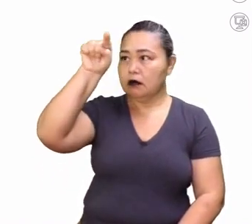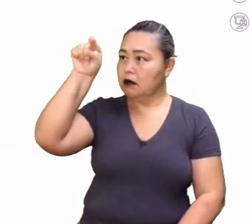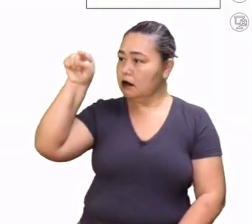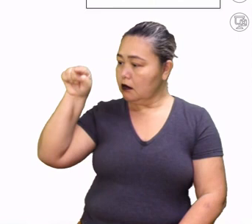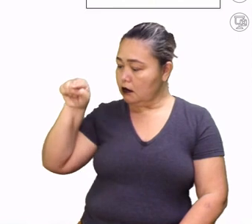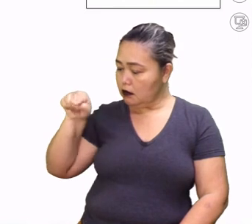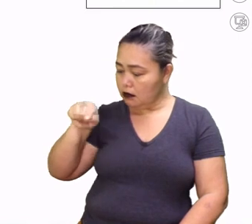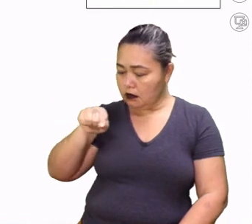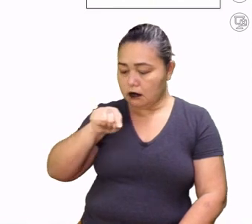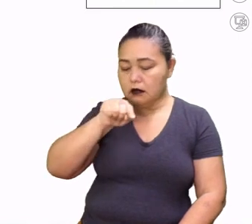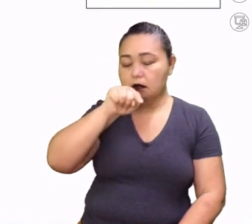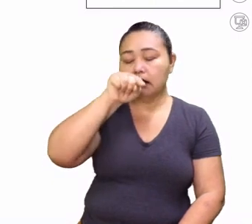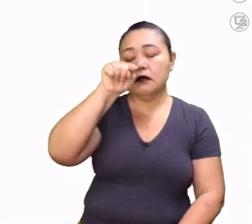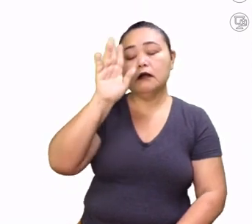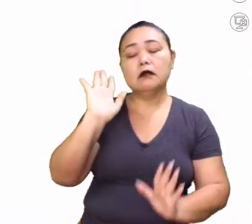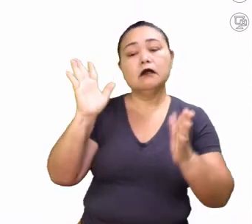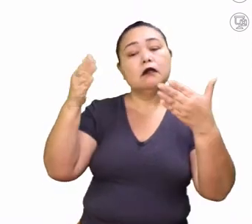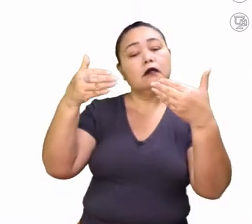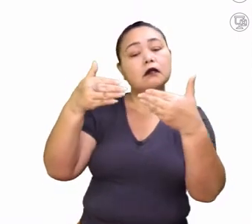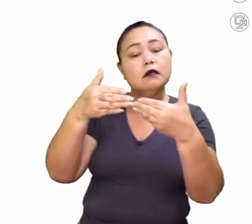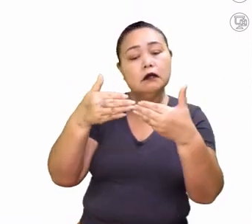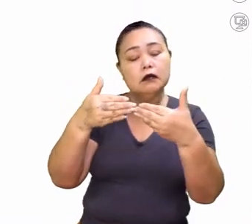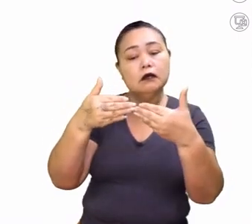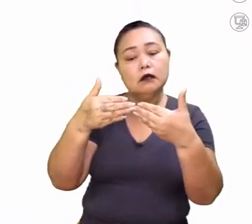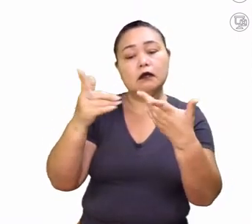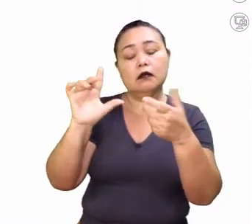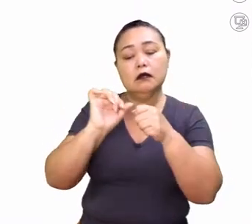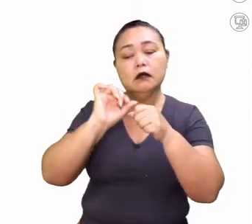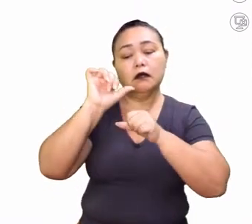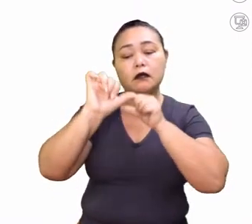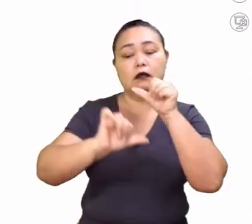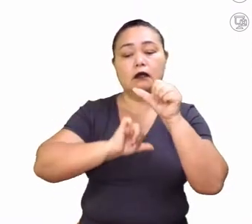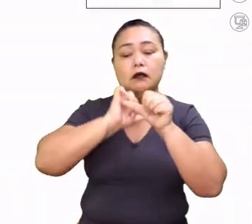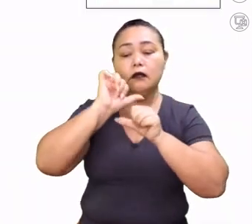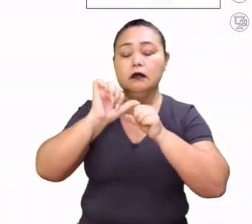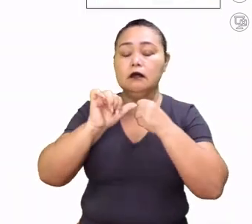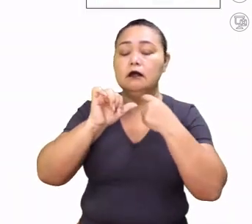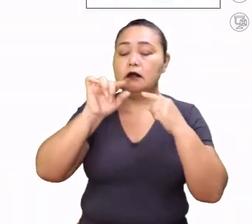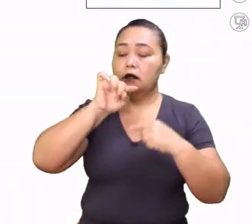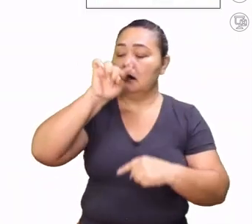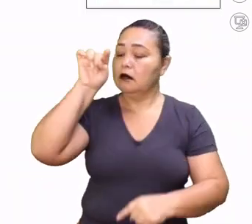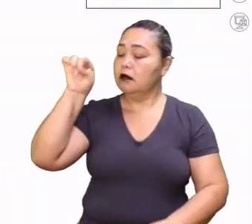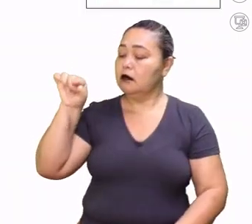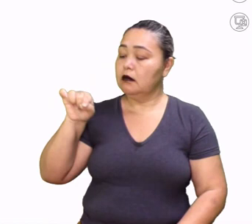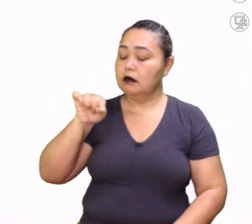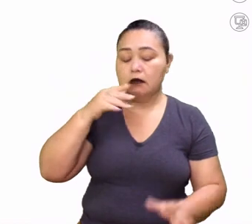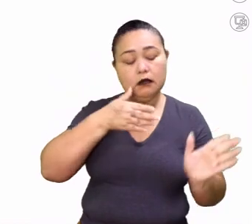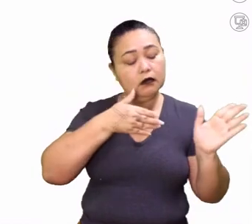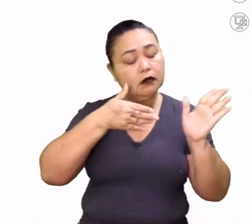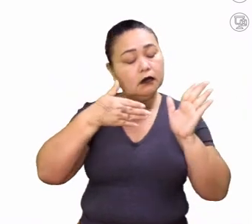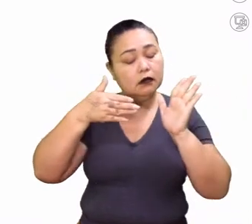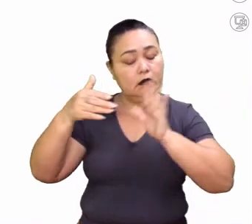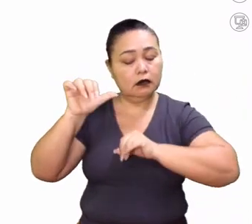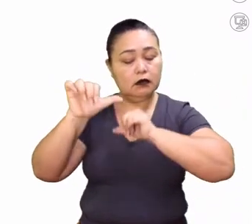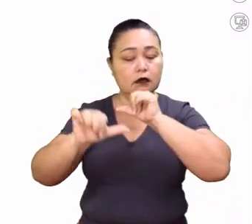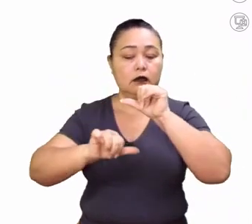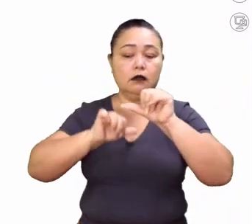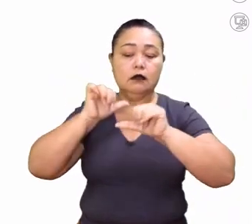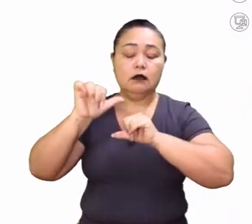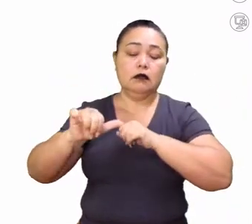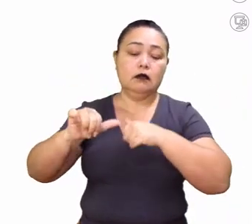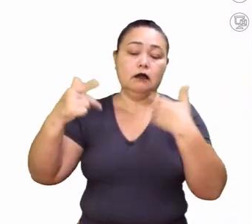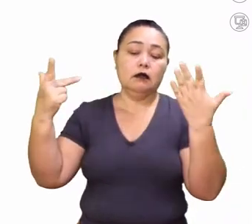Correto isso que nós chamamos de ação cíclica durante as transformações que